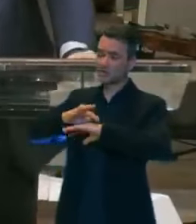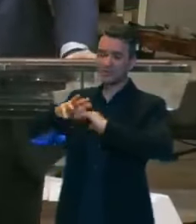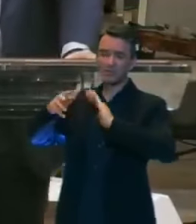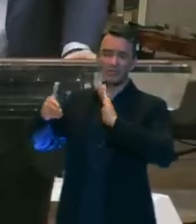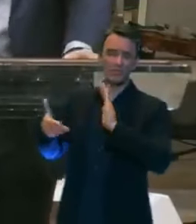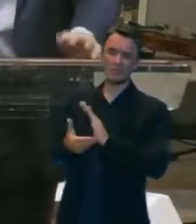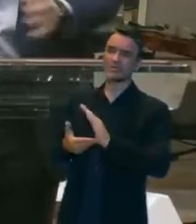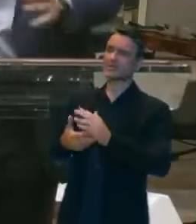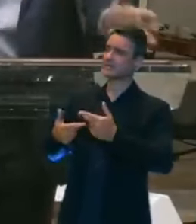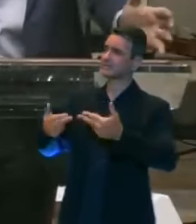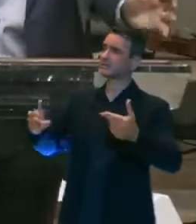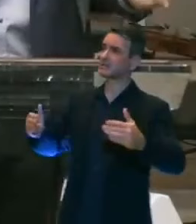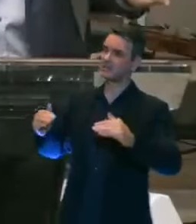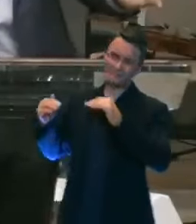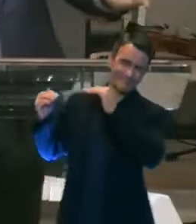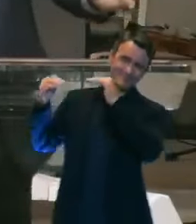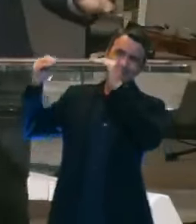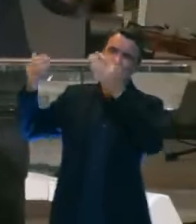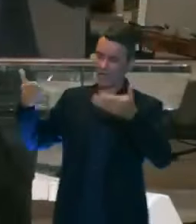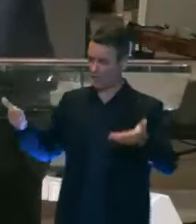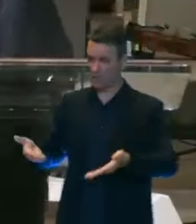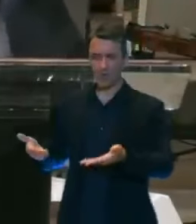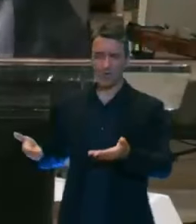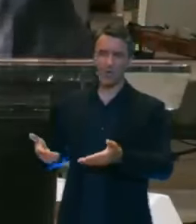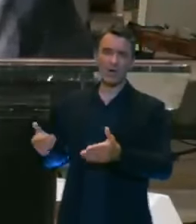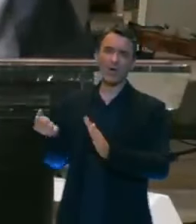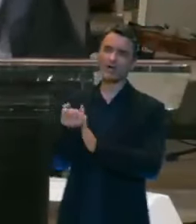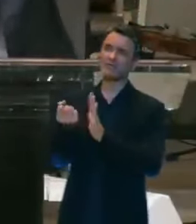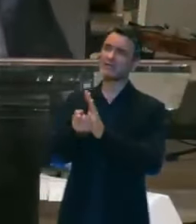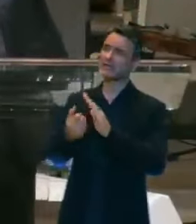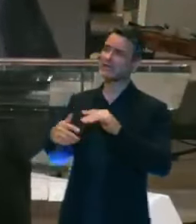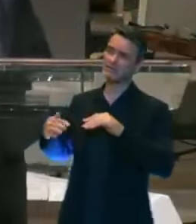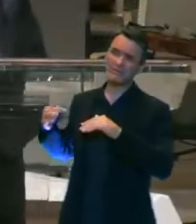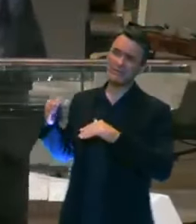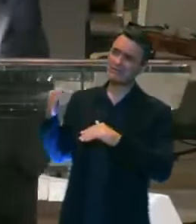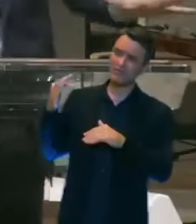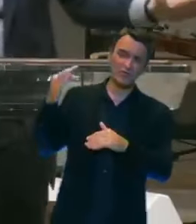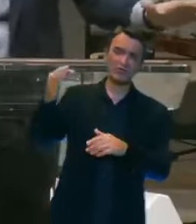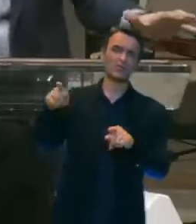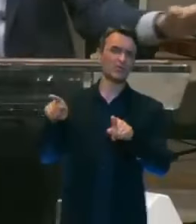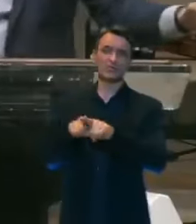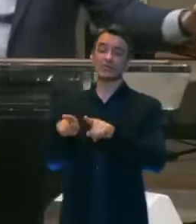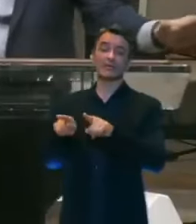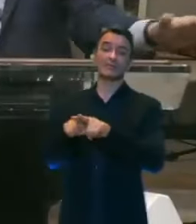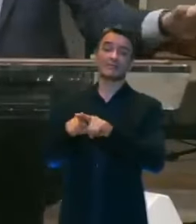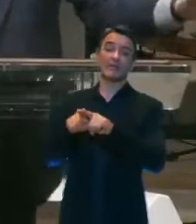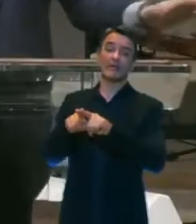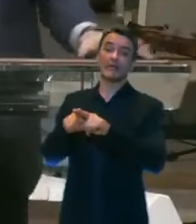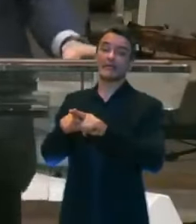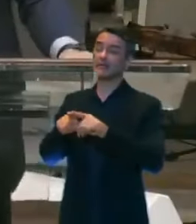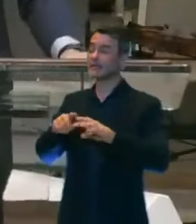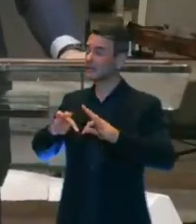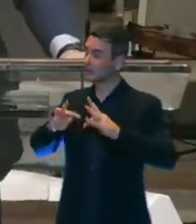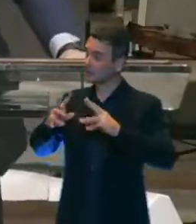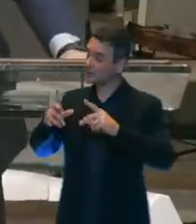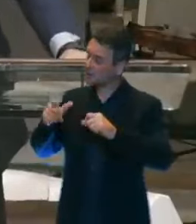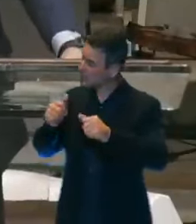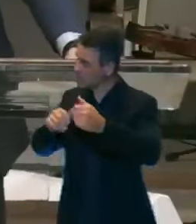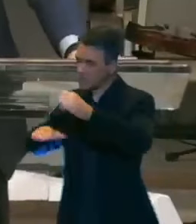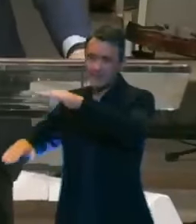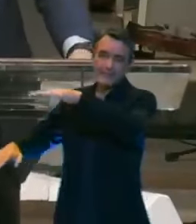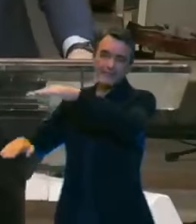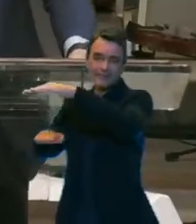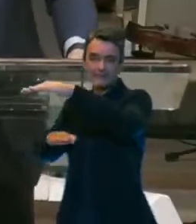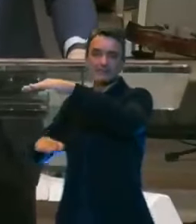possa referir, não só no presente século, mas também no vindouro, e pôs todas as coisas debaixo dos seus pés, para